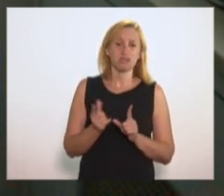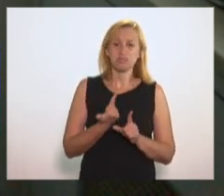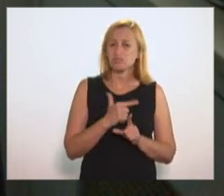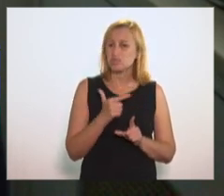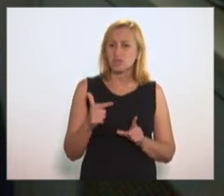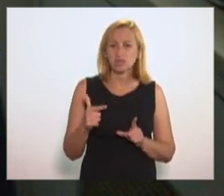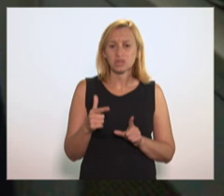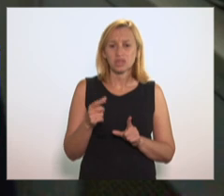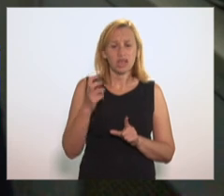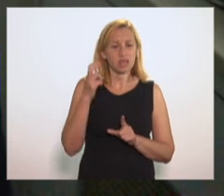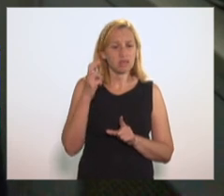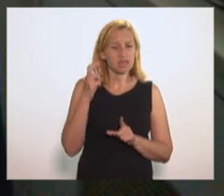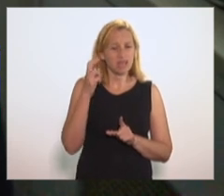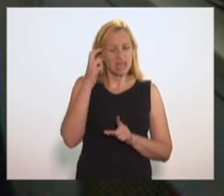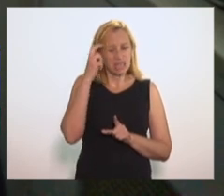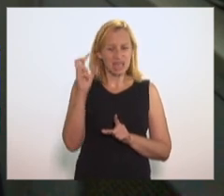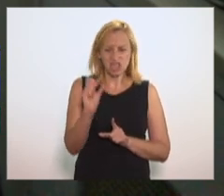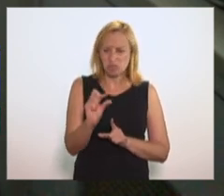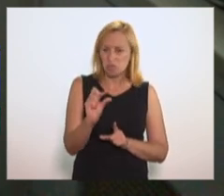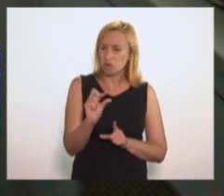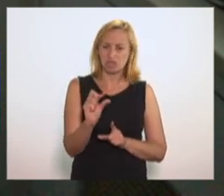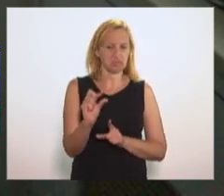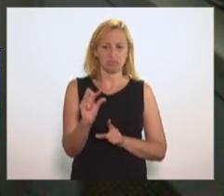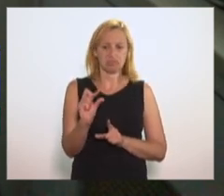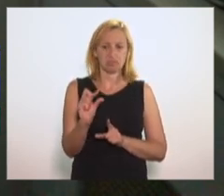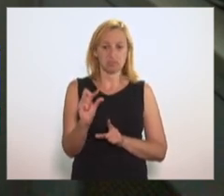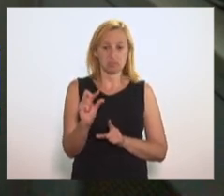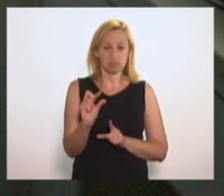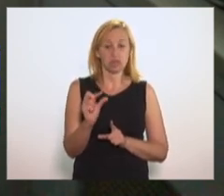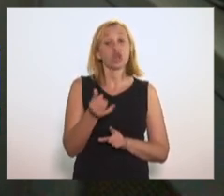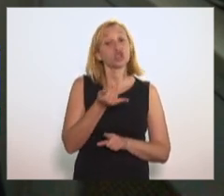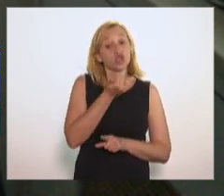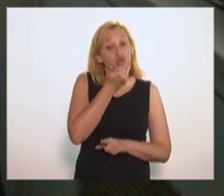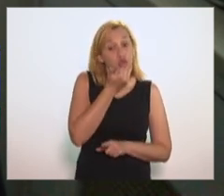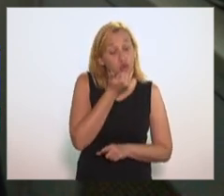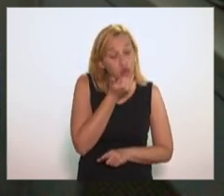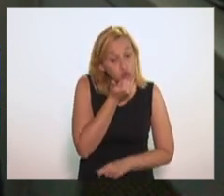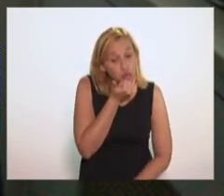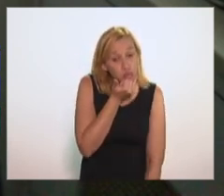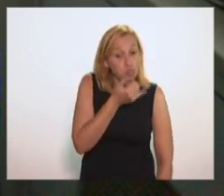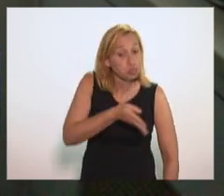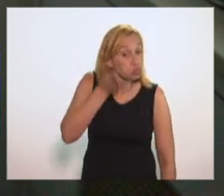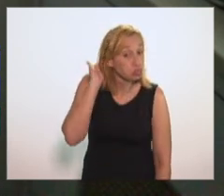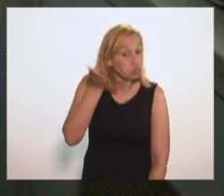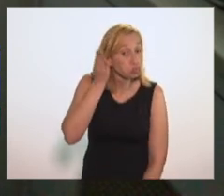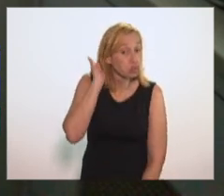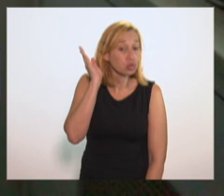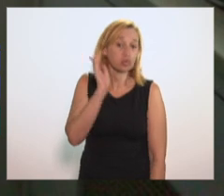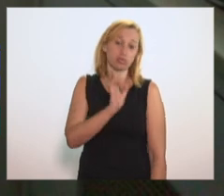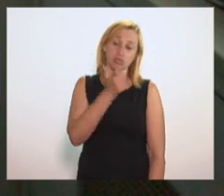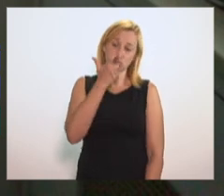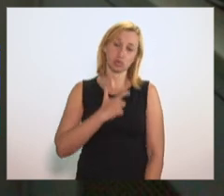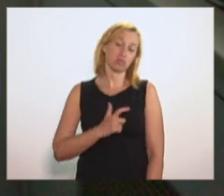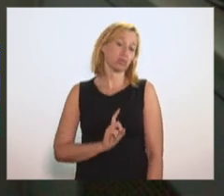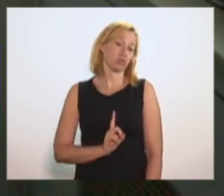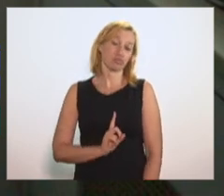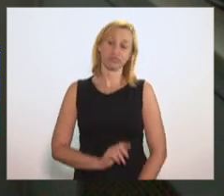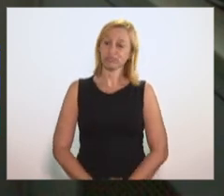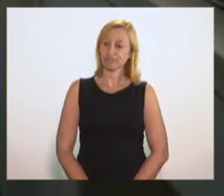tenho pouca inteligência muitos defeitos eu tenho mas desculpe eu não sou burro deputado Marcos Vinicius